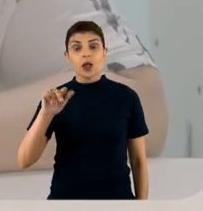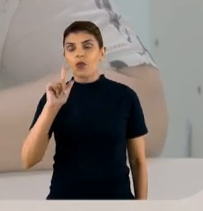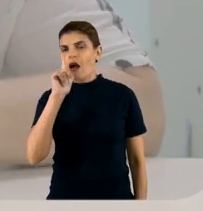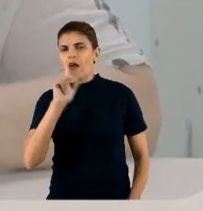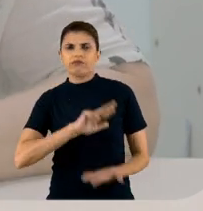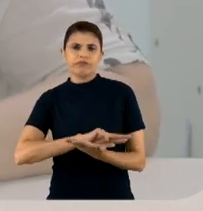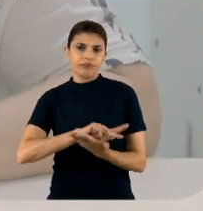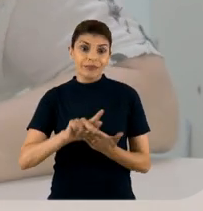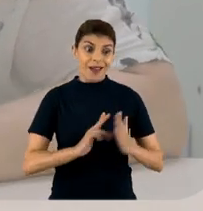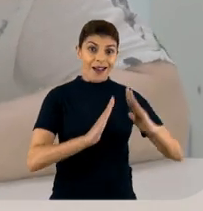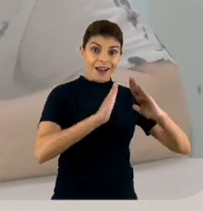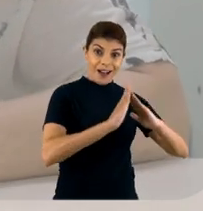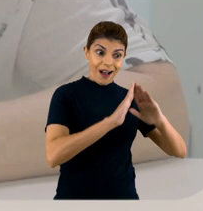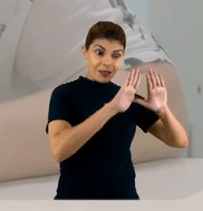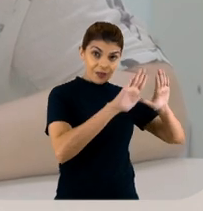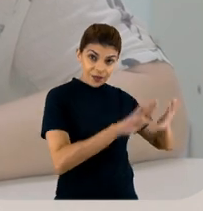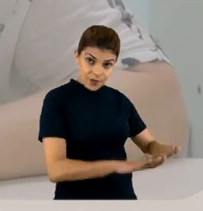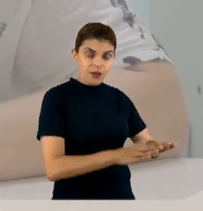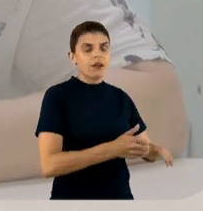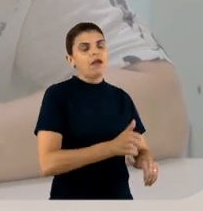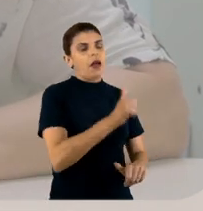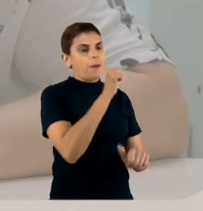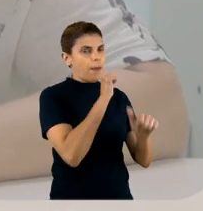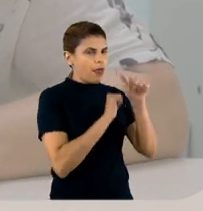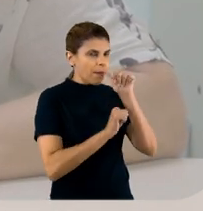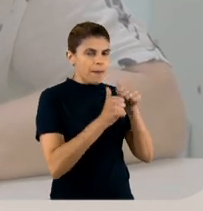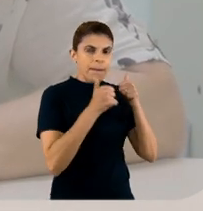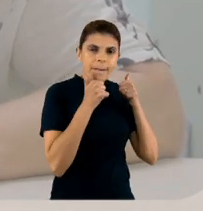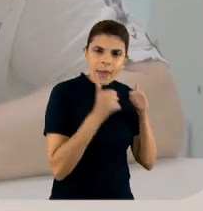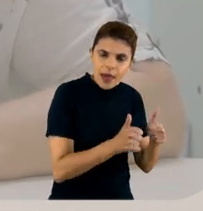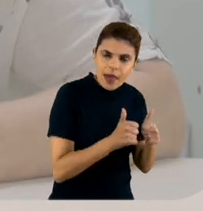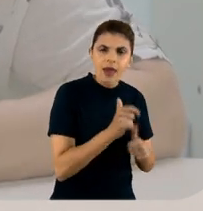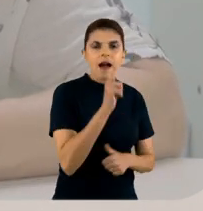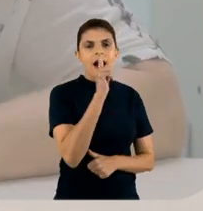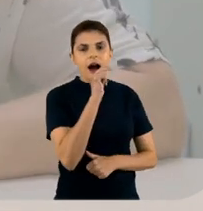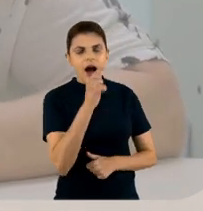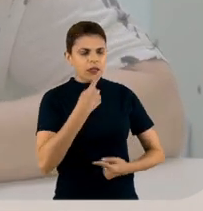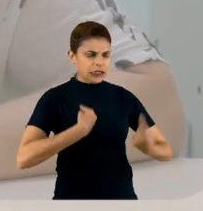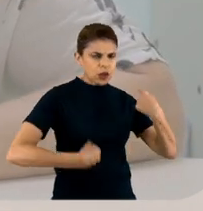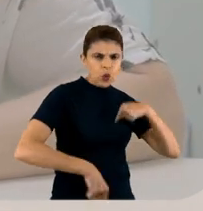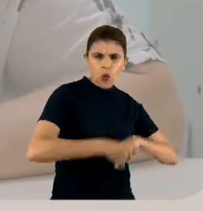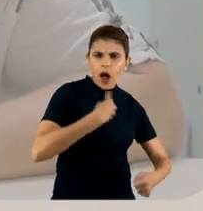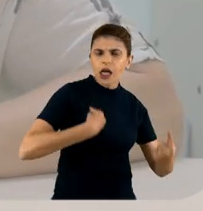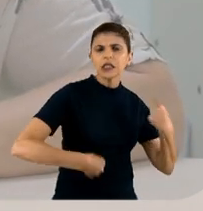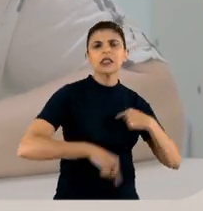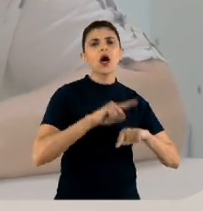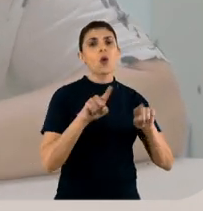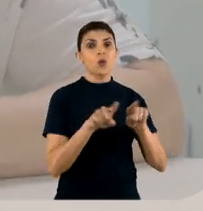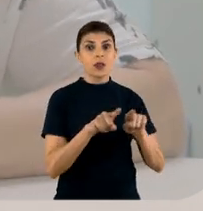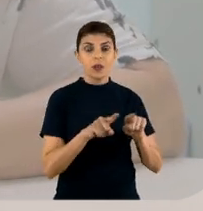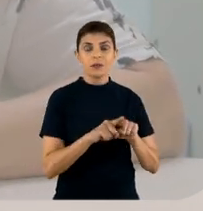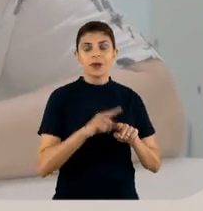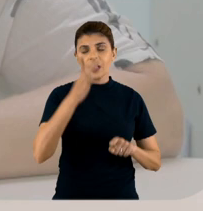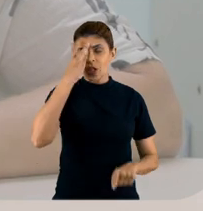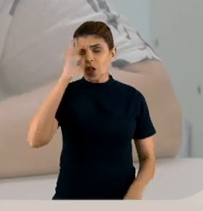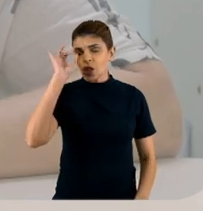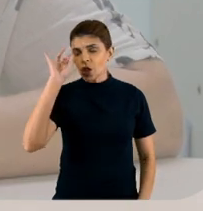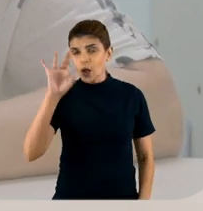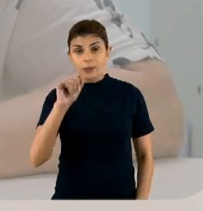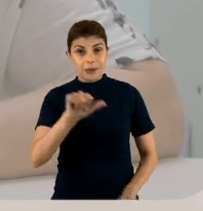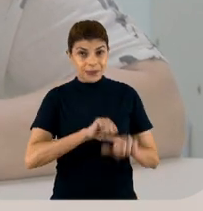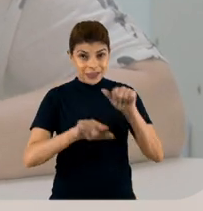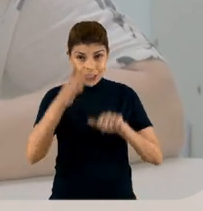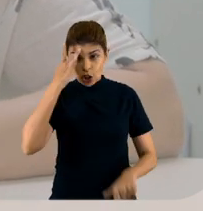que tá em casa ela deveria se hidratar bem que isso é uma forma de de proteção melhora da circulação melhor até do estado geral né quando você tá com muita dor de